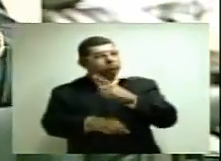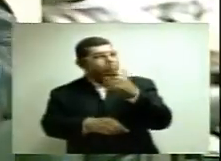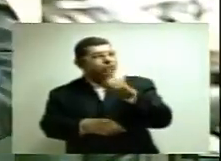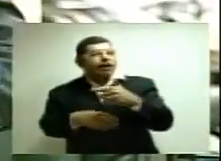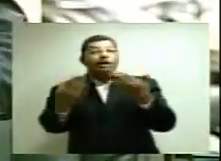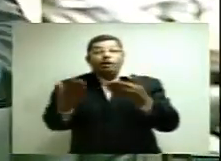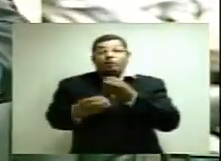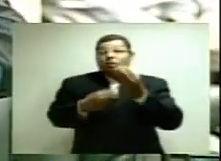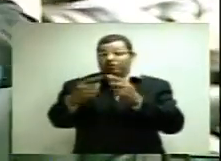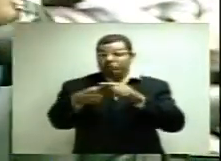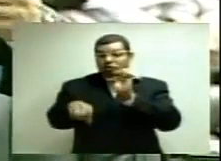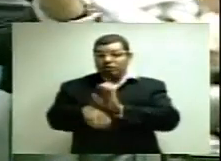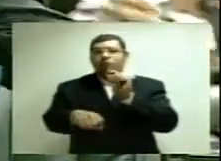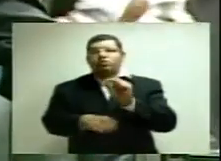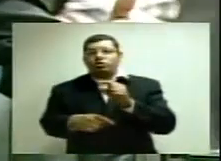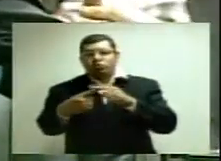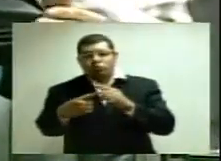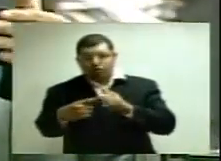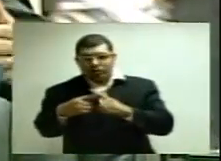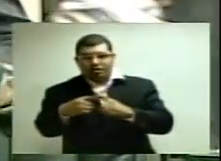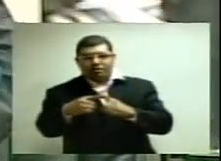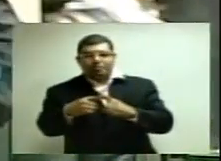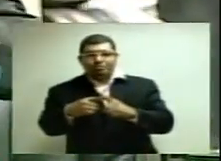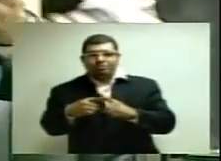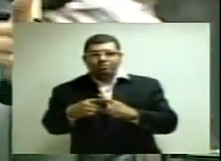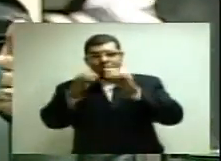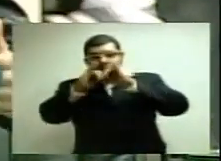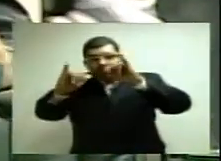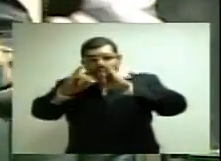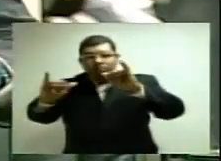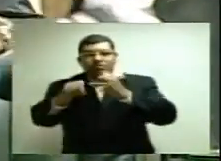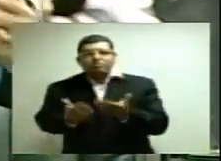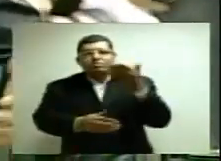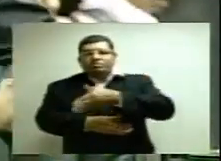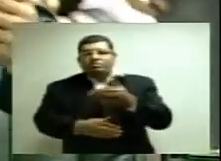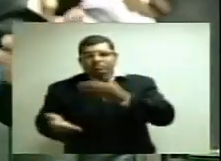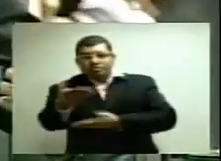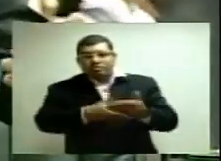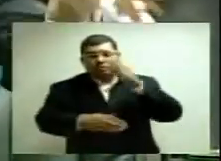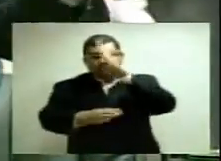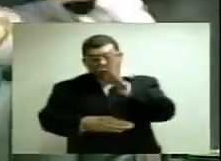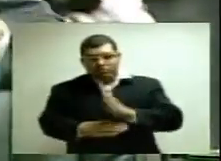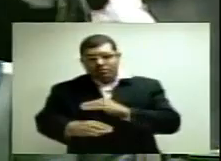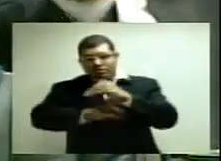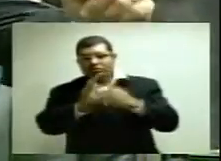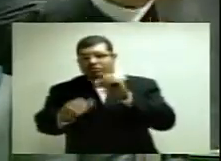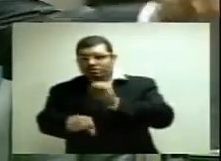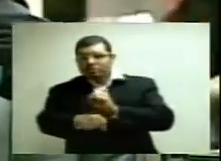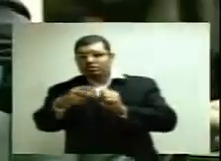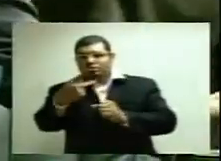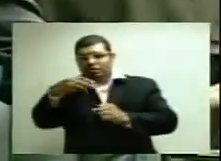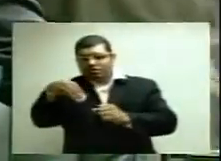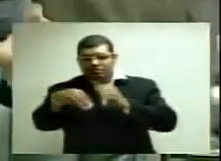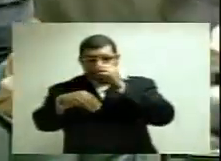e no estado do Amazonas, inclusive por conta das notícias que foram veiculadas Brasil afora da paralisação da